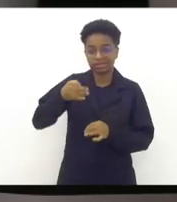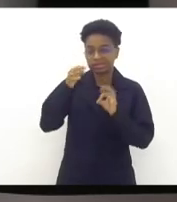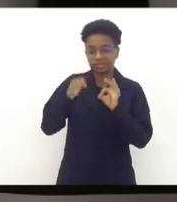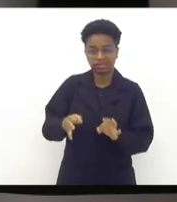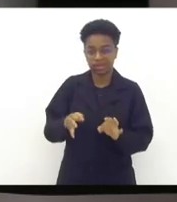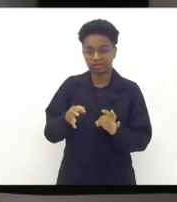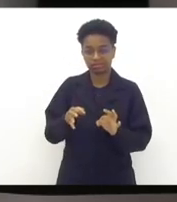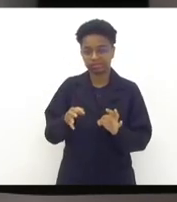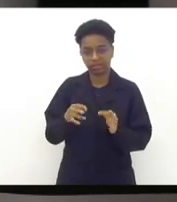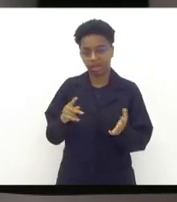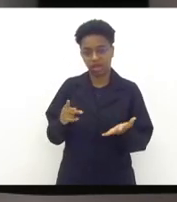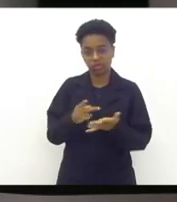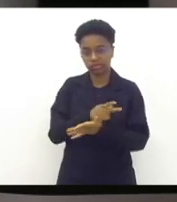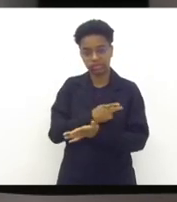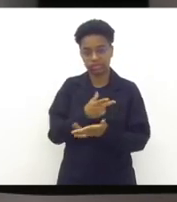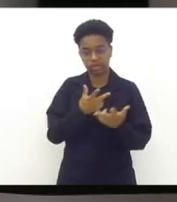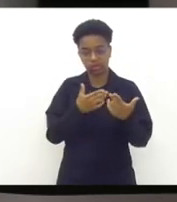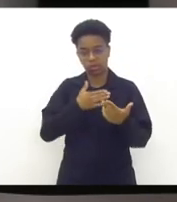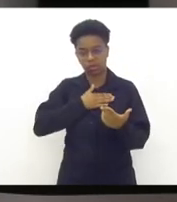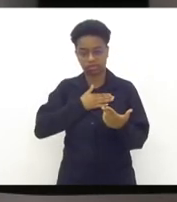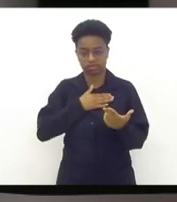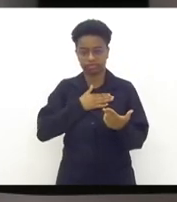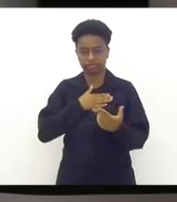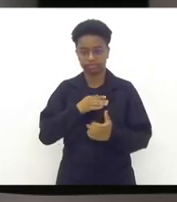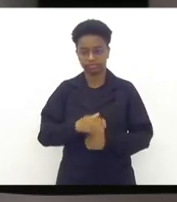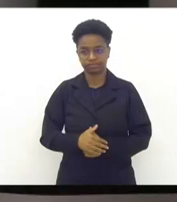sofrer essa covardia a qual nós sofremos.